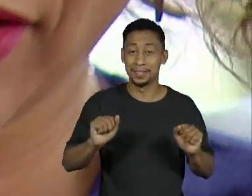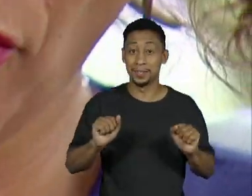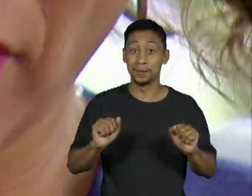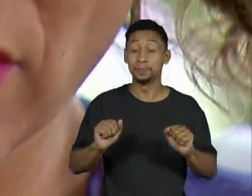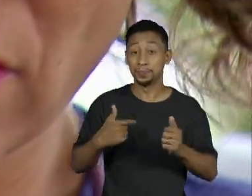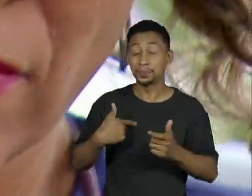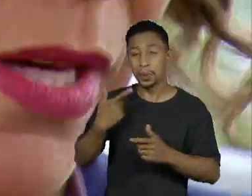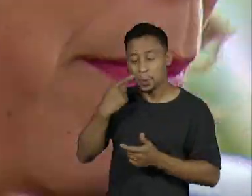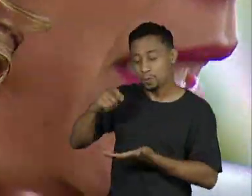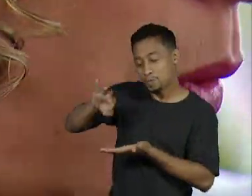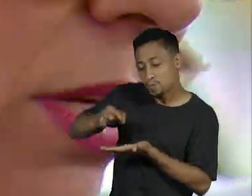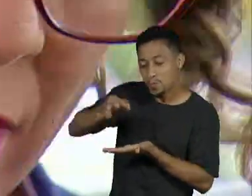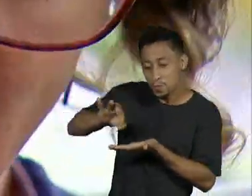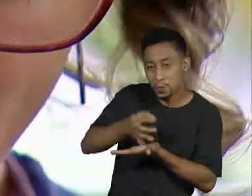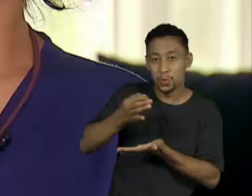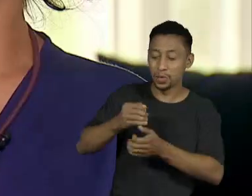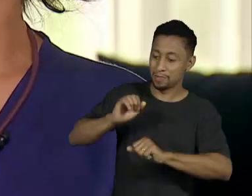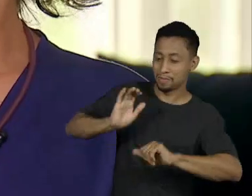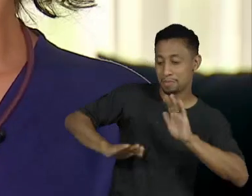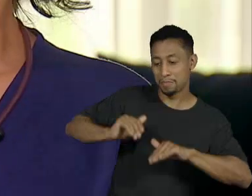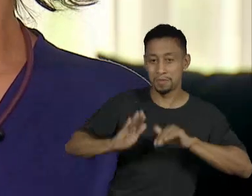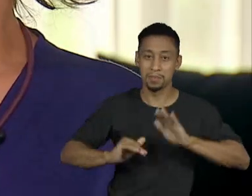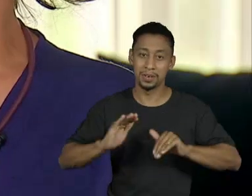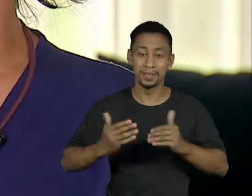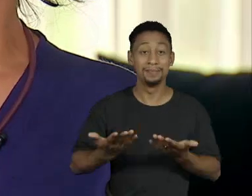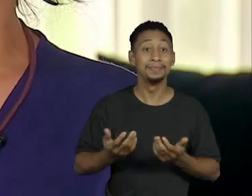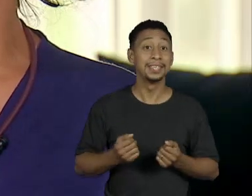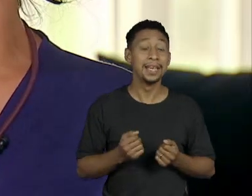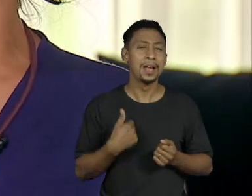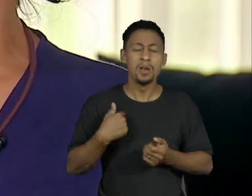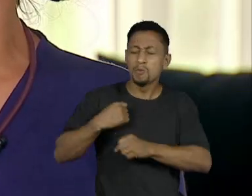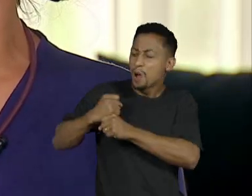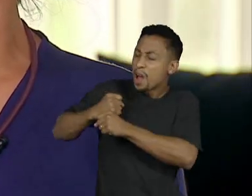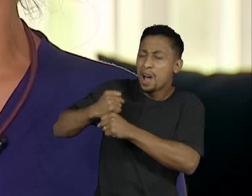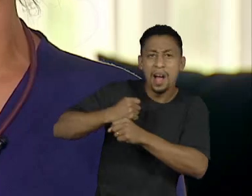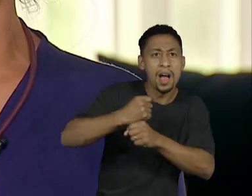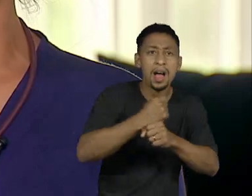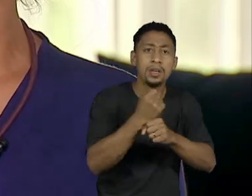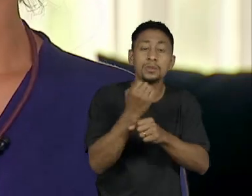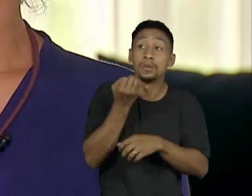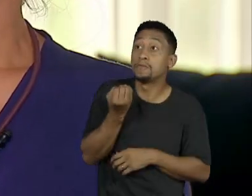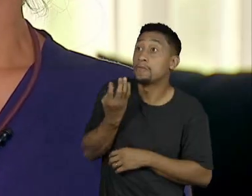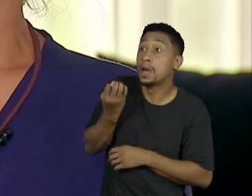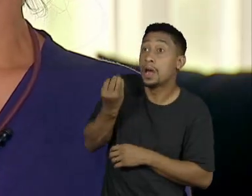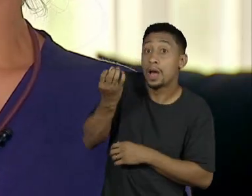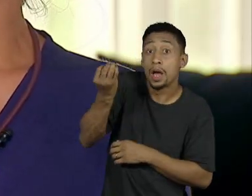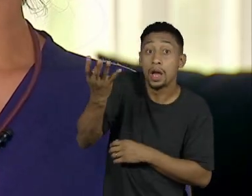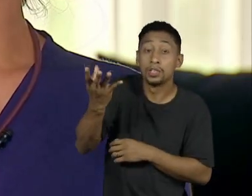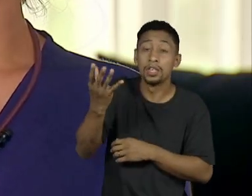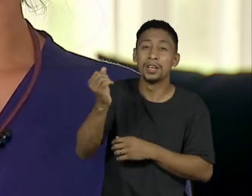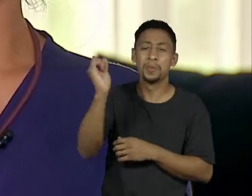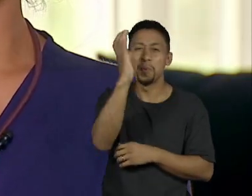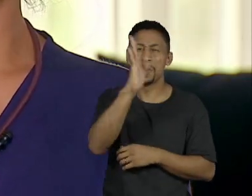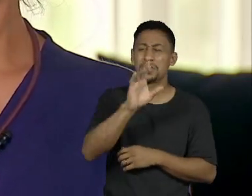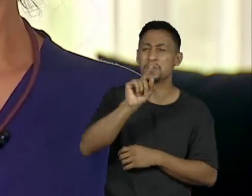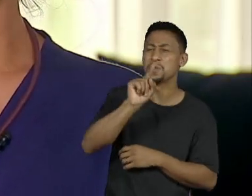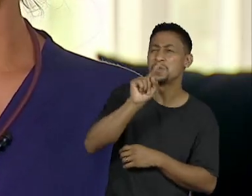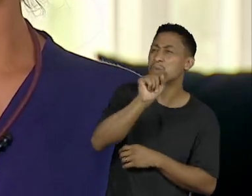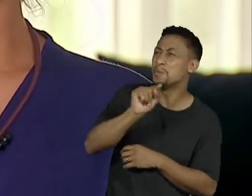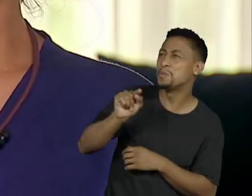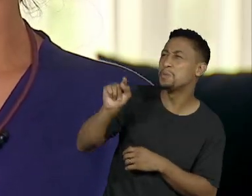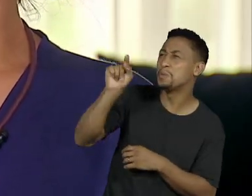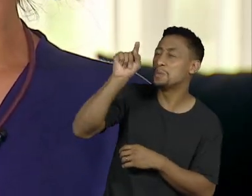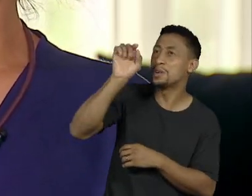de atabaque ou mesmo badaluakê. Durante muitos anos eu viajei para vários lugares do Brasil, trabalhando com mediadores de